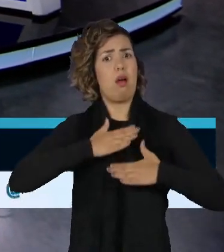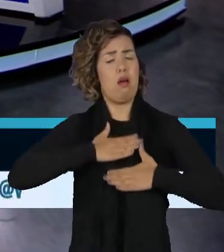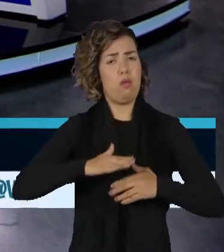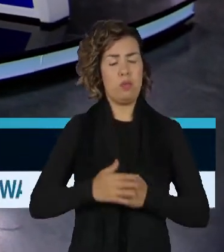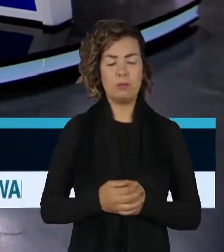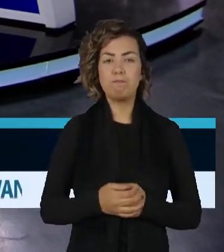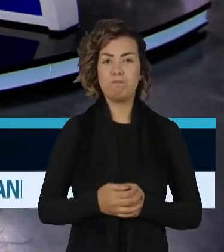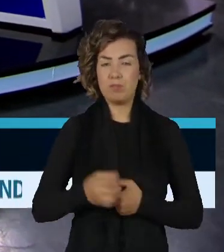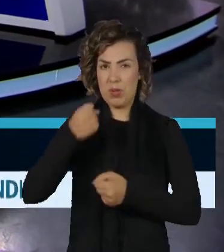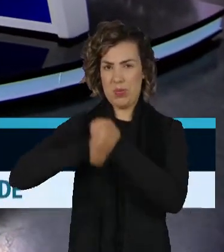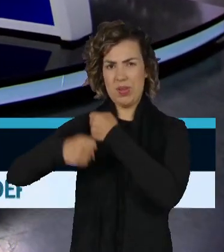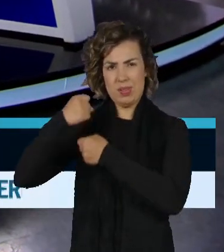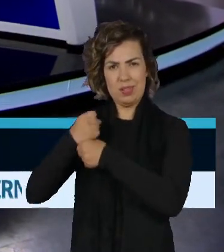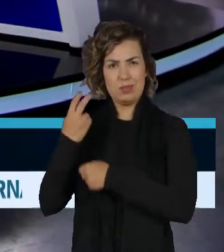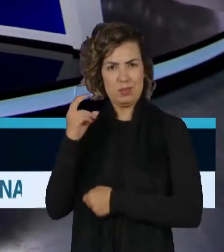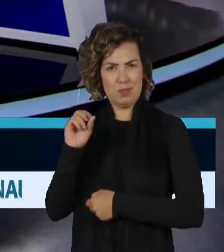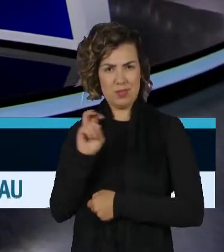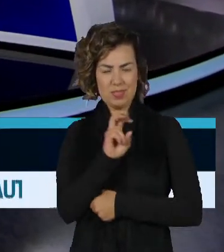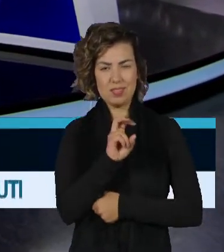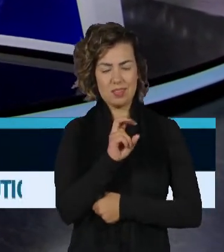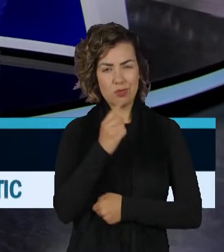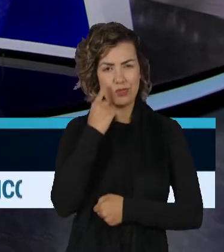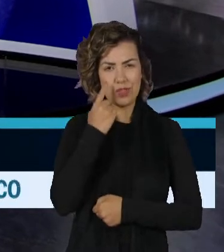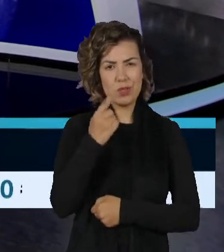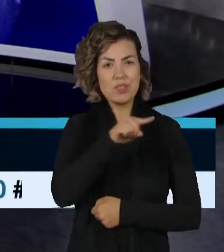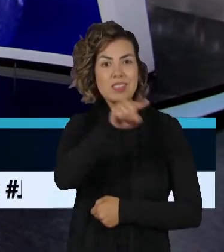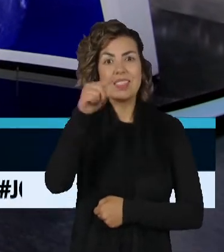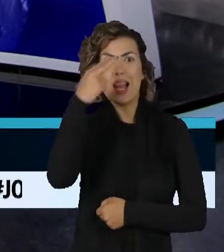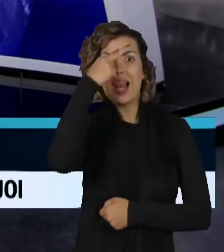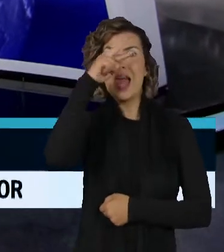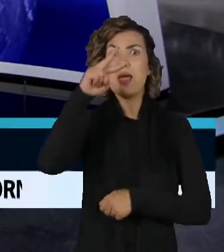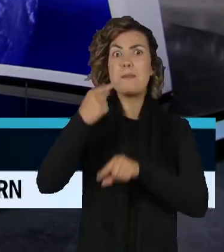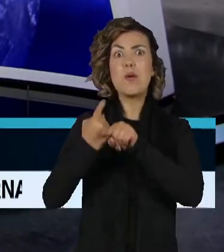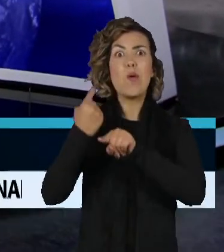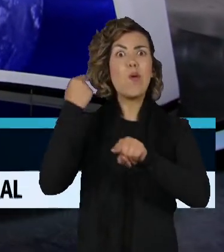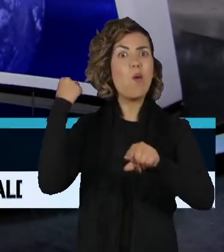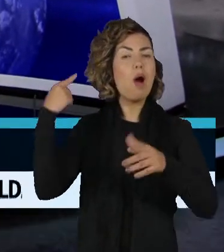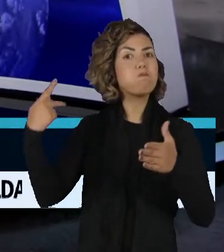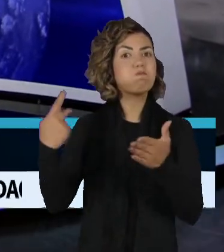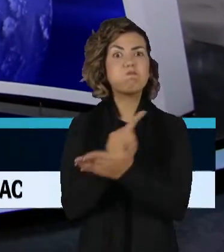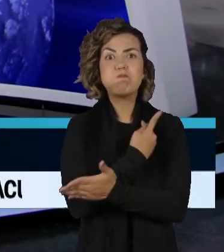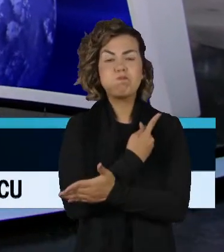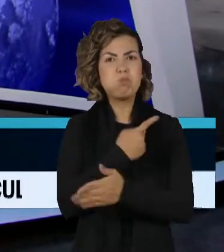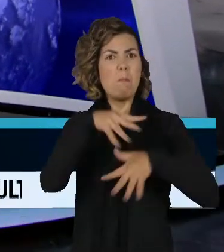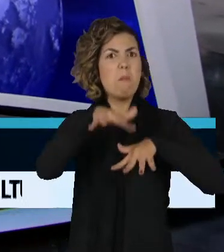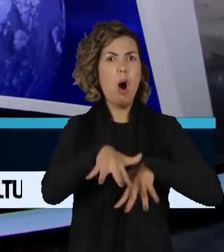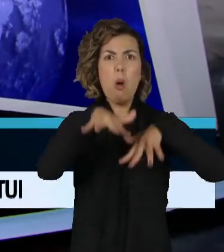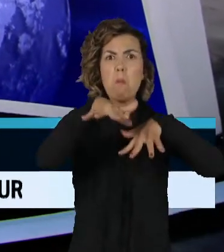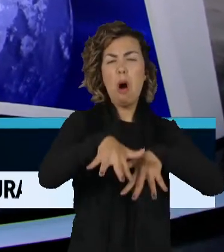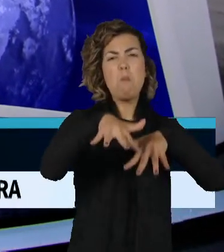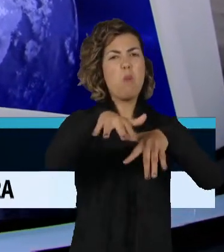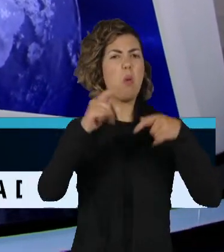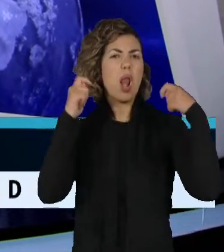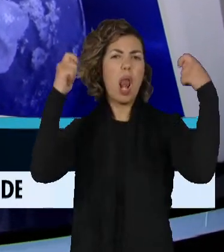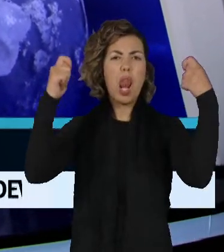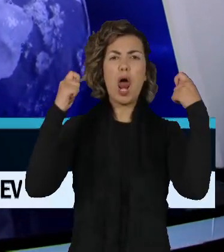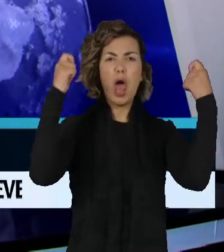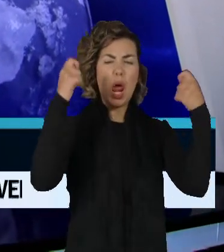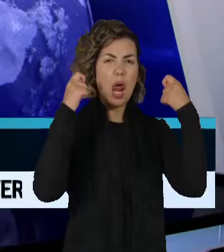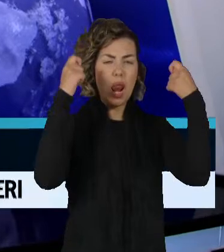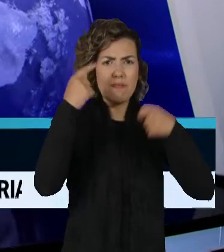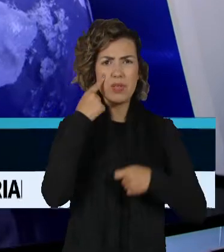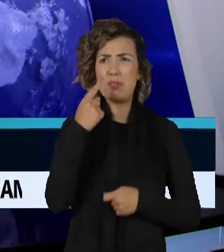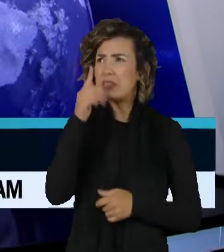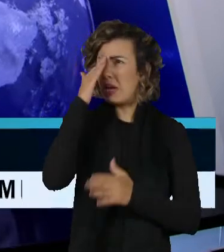Em 2005, né, as pessoas estão lembrando disso, que houve também uma onda de protestos que se arrastou aí ao longo de várias semanas. Há risco